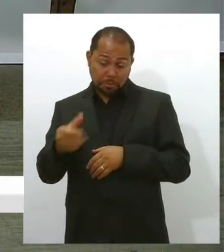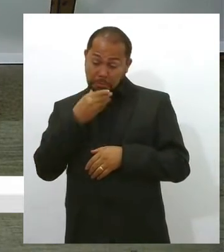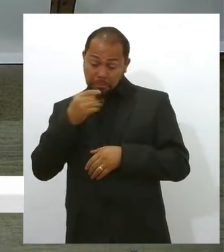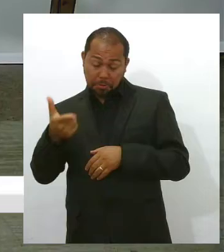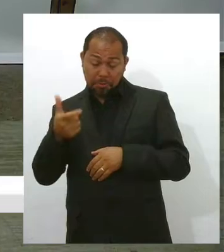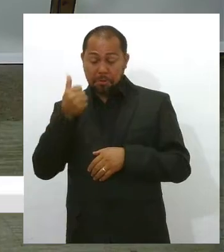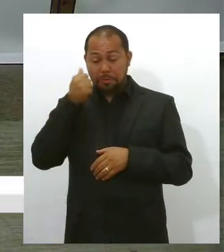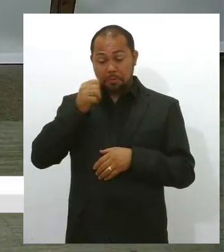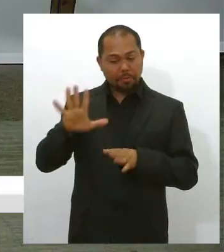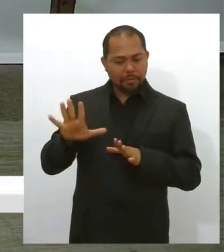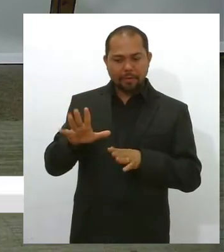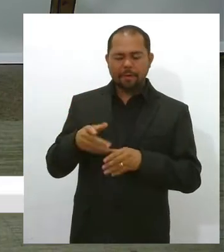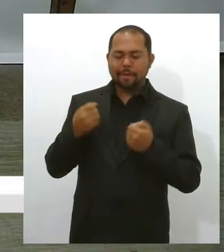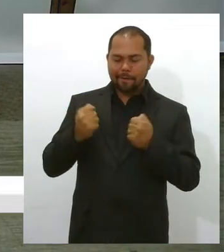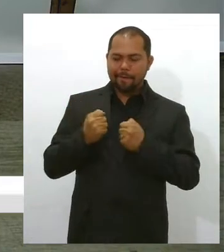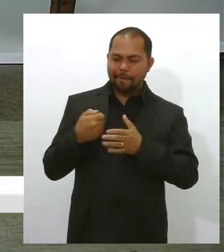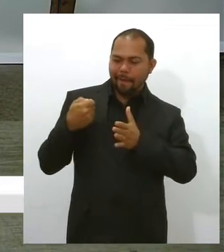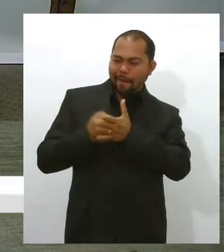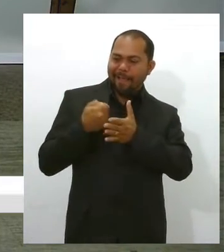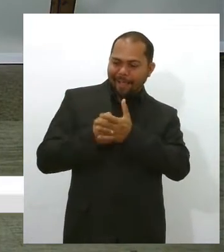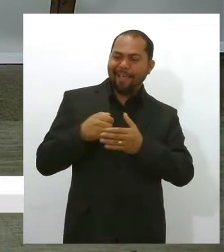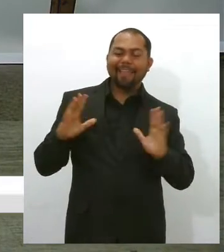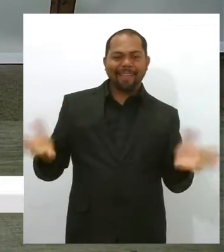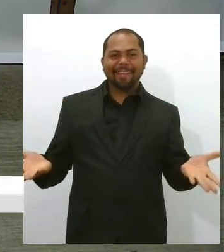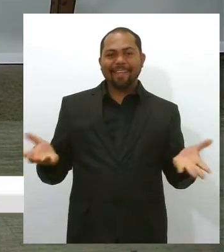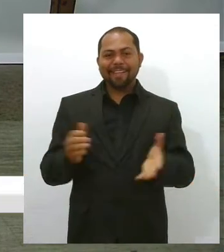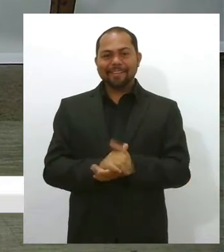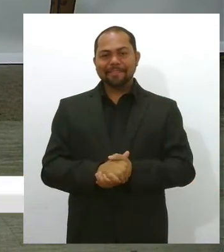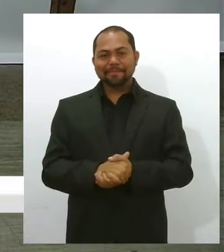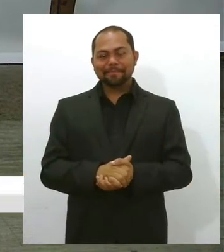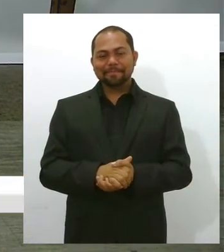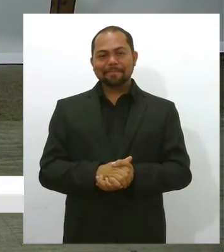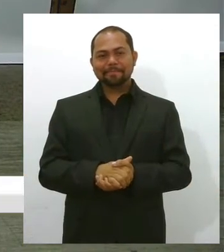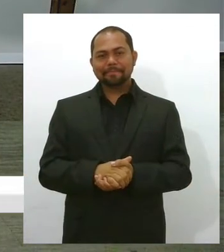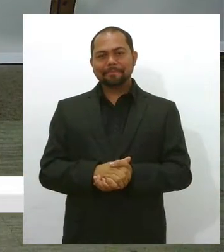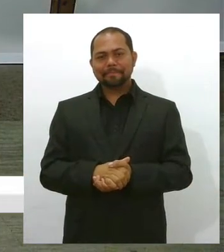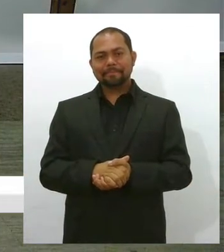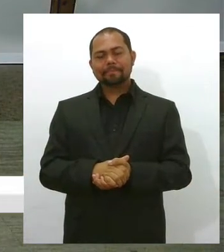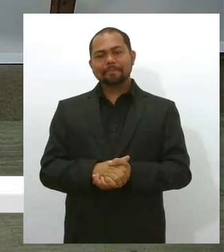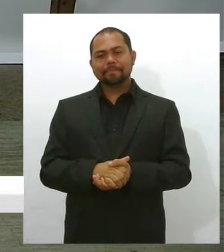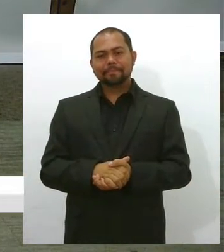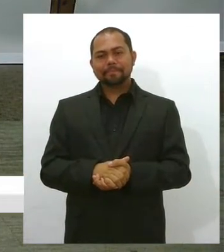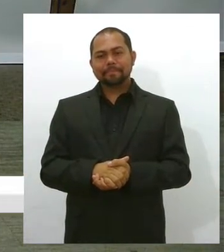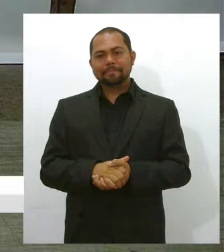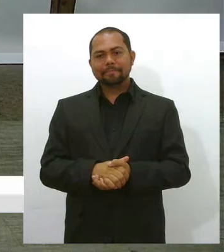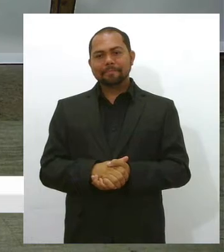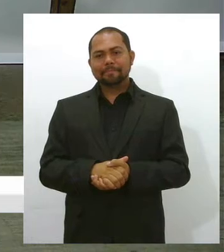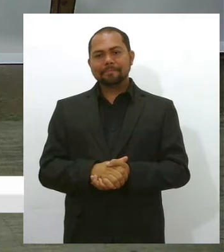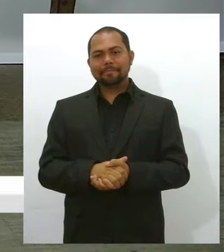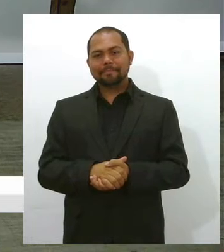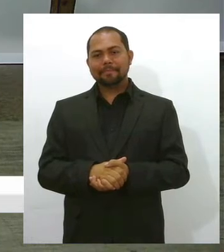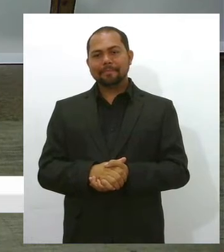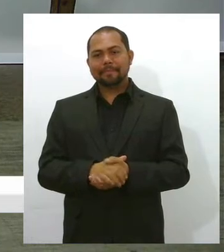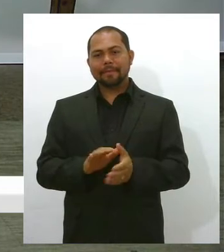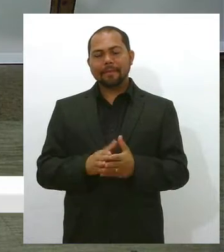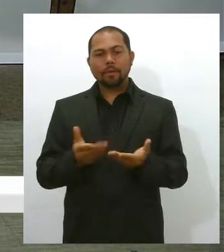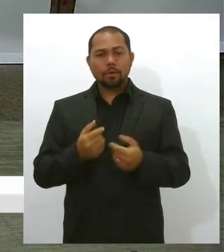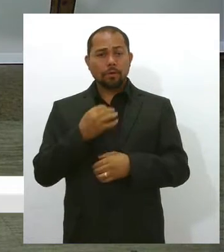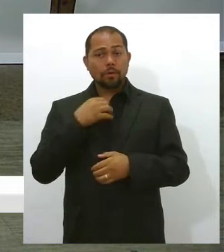final das contas vai ser isso. Mas o que eu acho interessante é que às vezes essa cultura